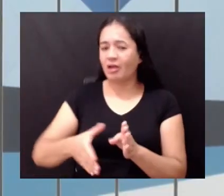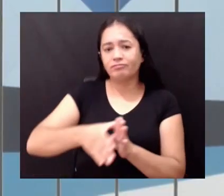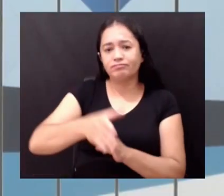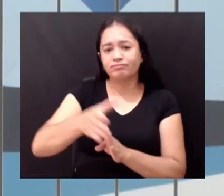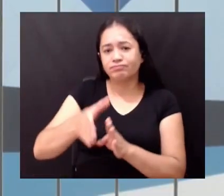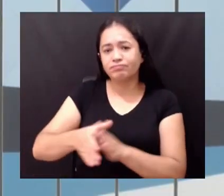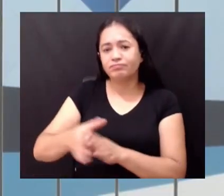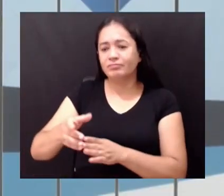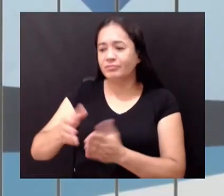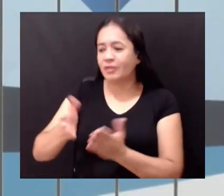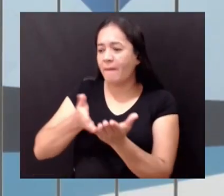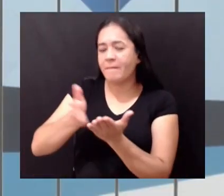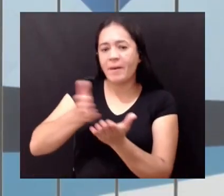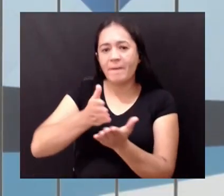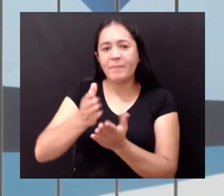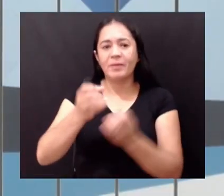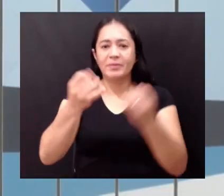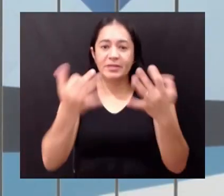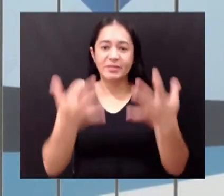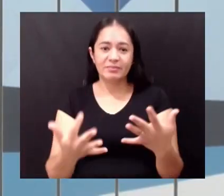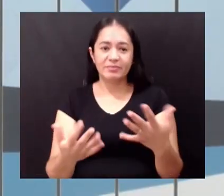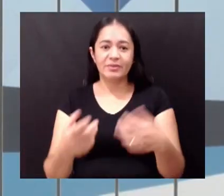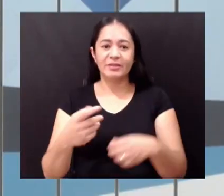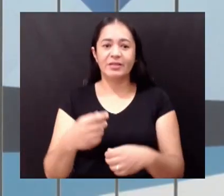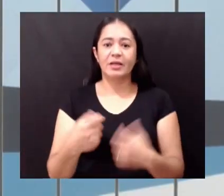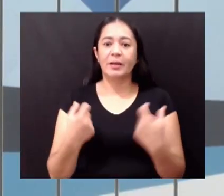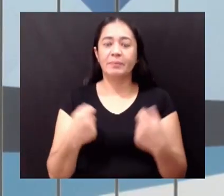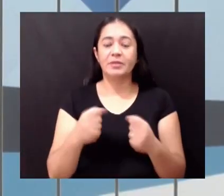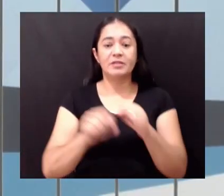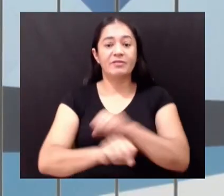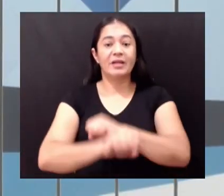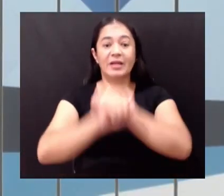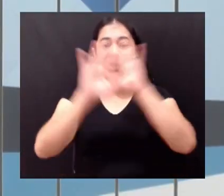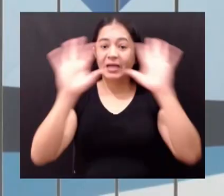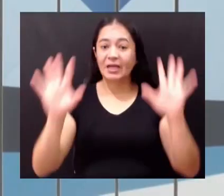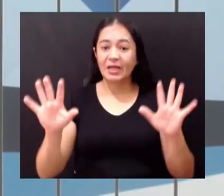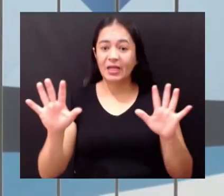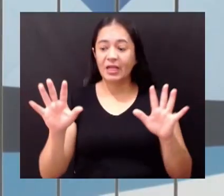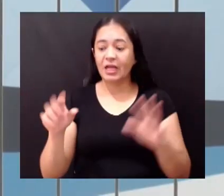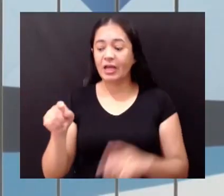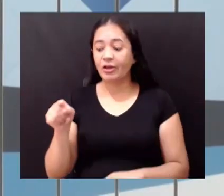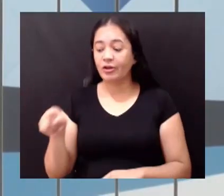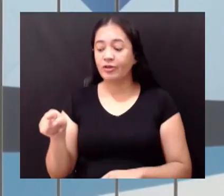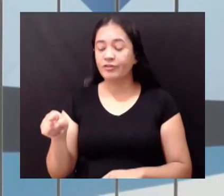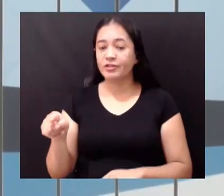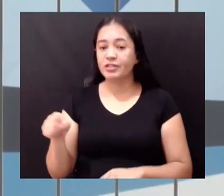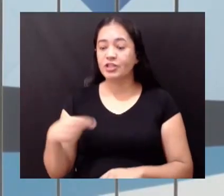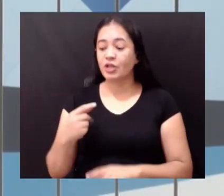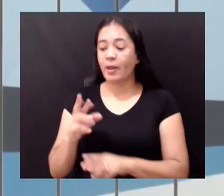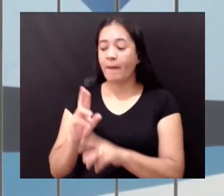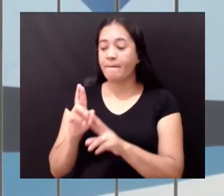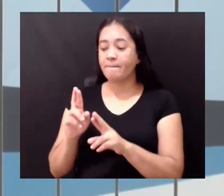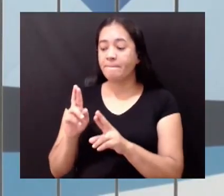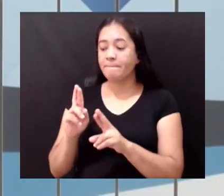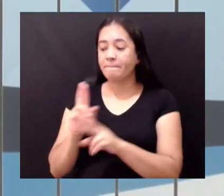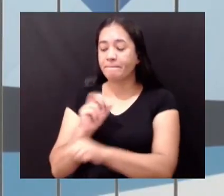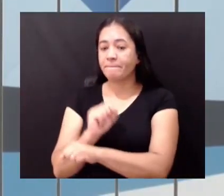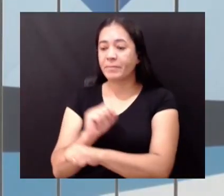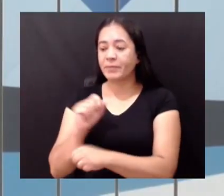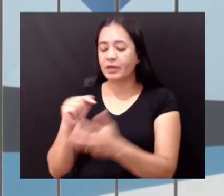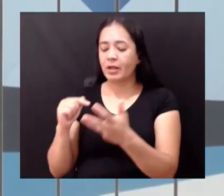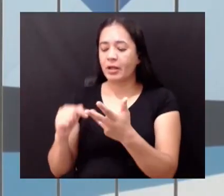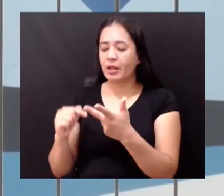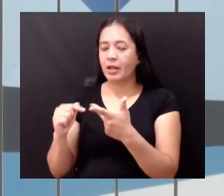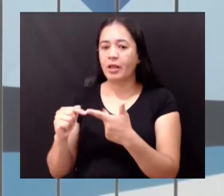ele chega na empresa. Então, precisa ficar muito claro o que se espera desse colaborador. Onde ele pode recorrer se ele tiver uma necessidade específica, se ele vai